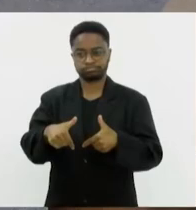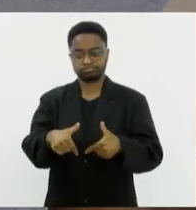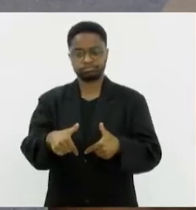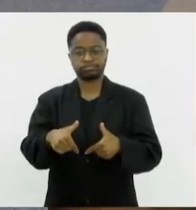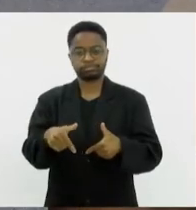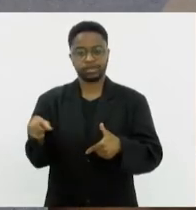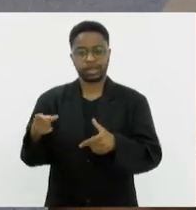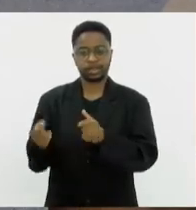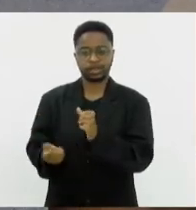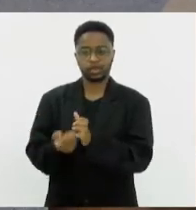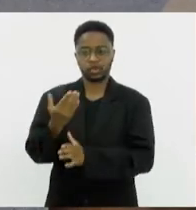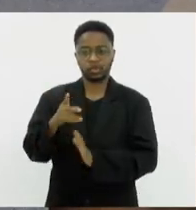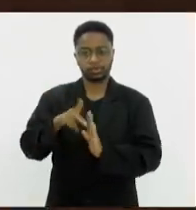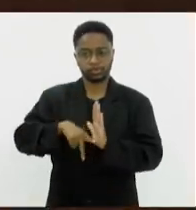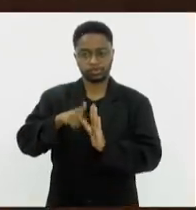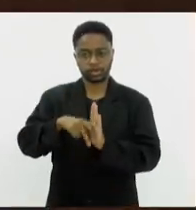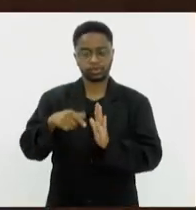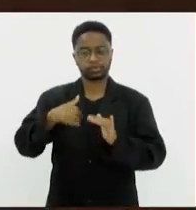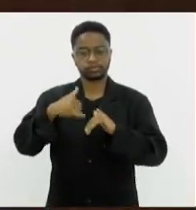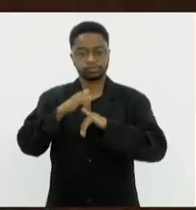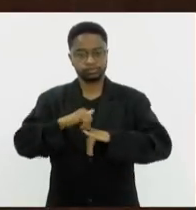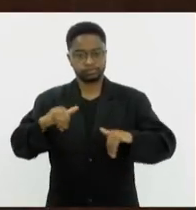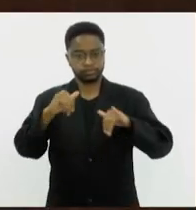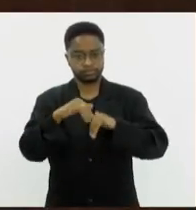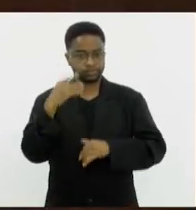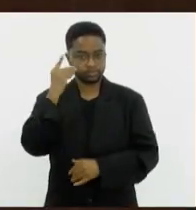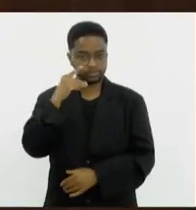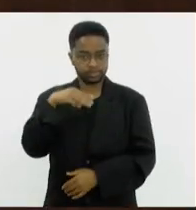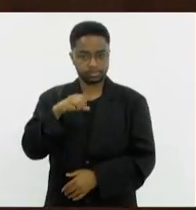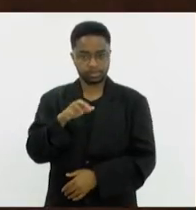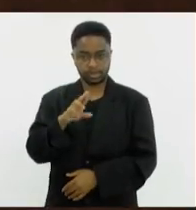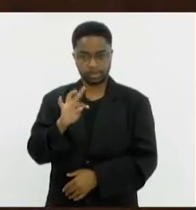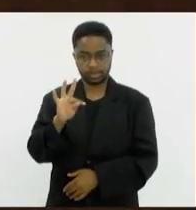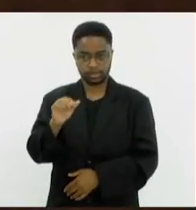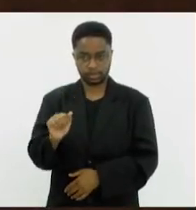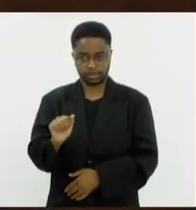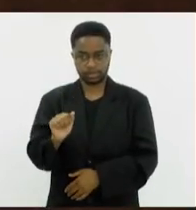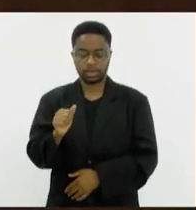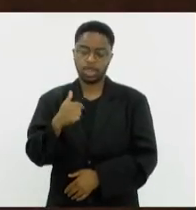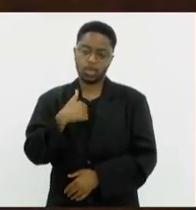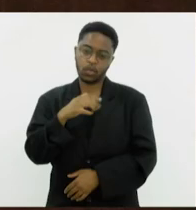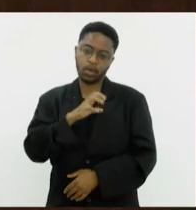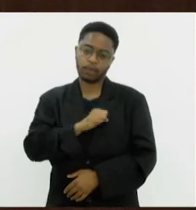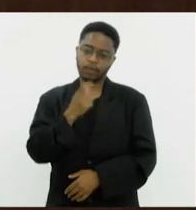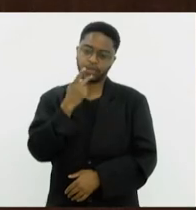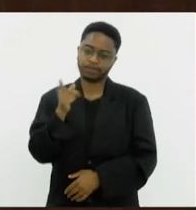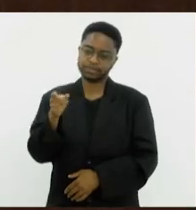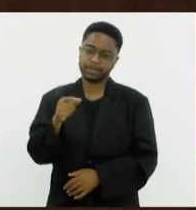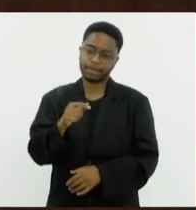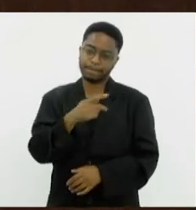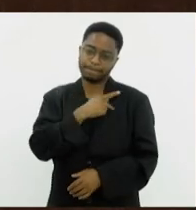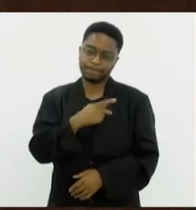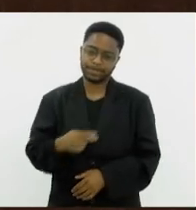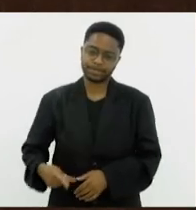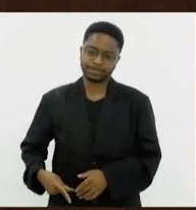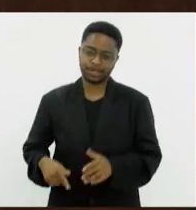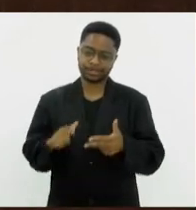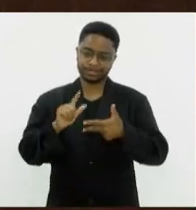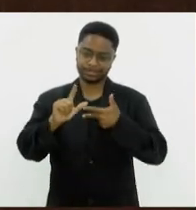autora desse projeto. Só para dizer, deputada Marta Rocha, adoro lhe chamar de presidente do Poder